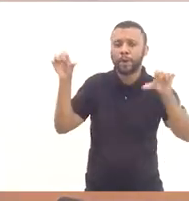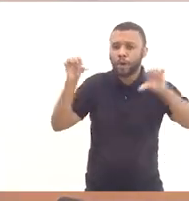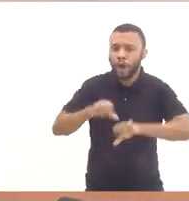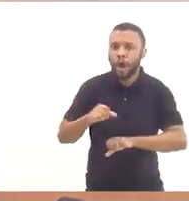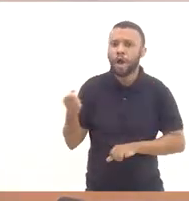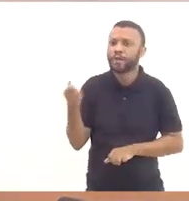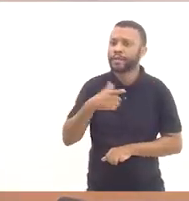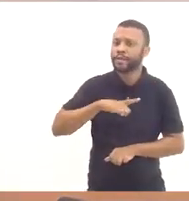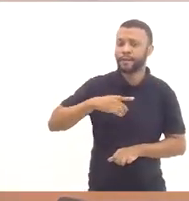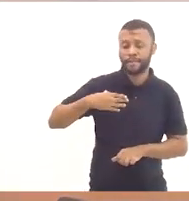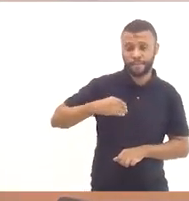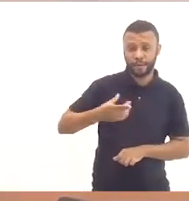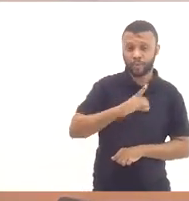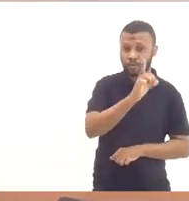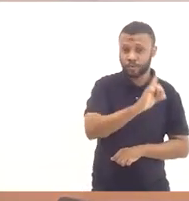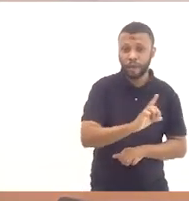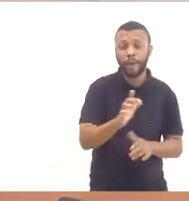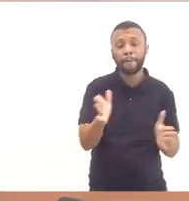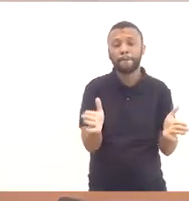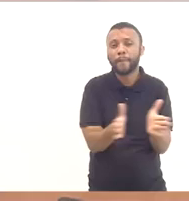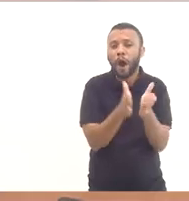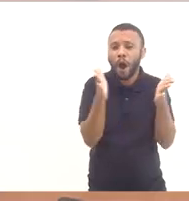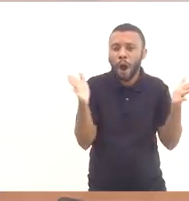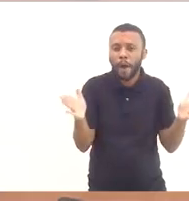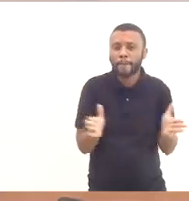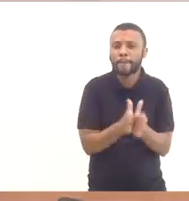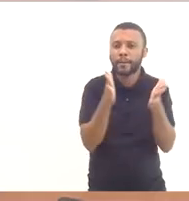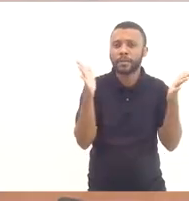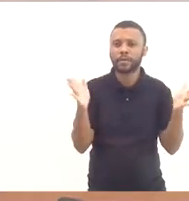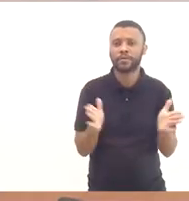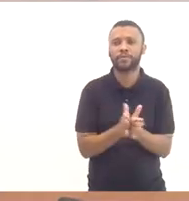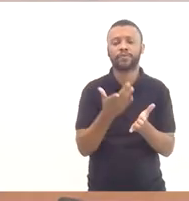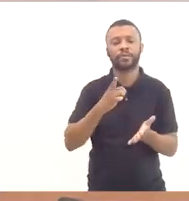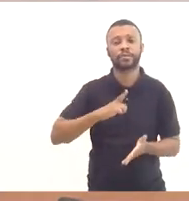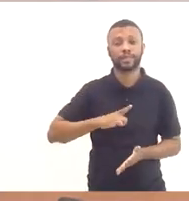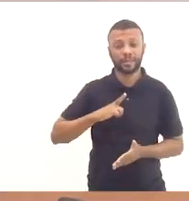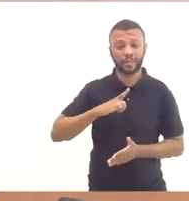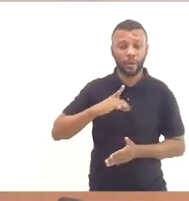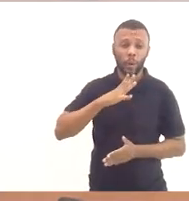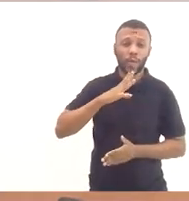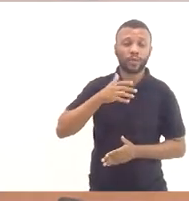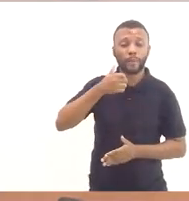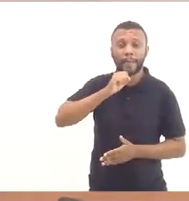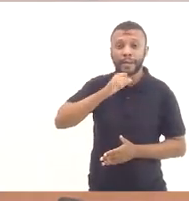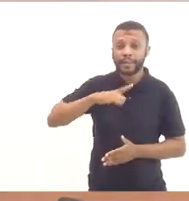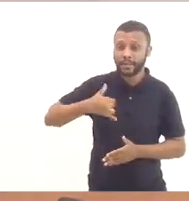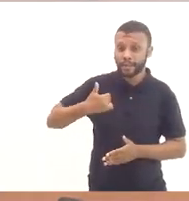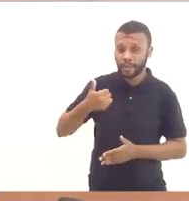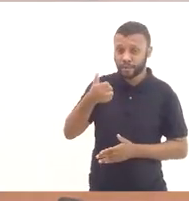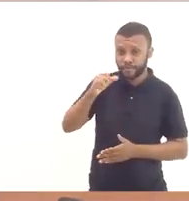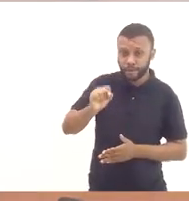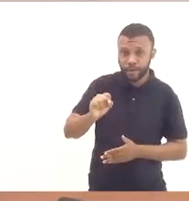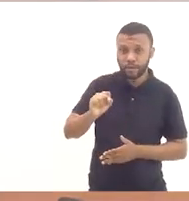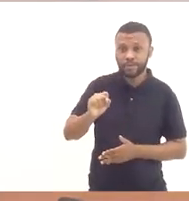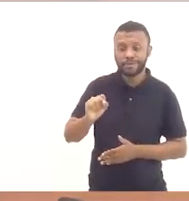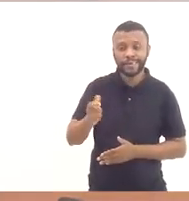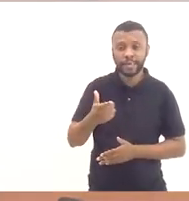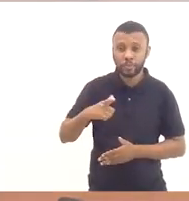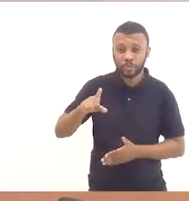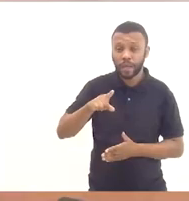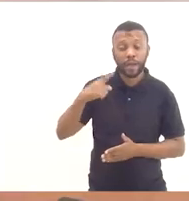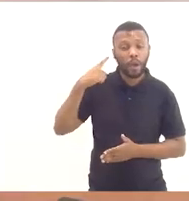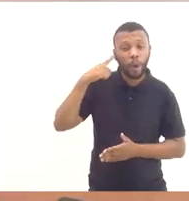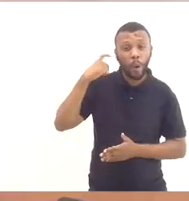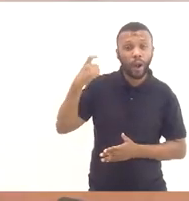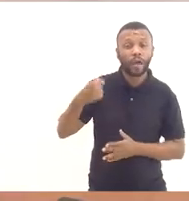é ter um filho com deficiência você pode e eu tenho mais que tem filhos de oito anos e que não tem um